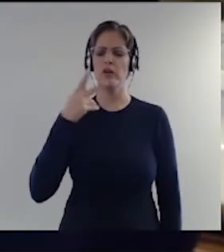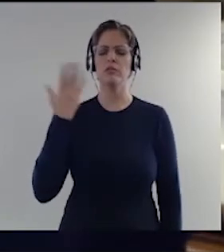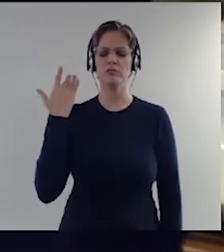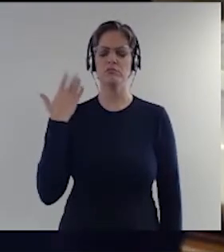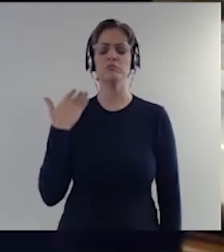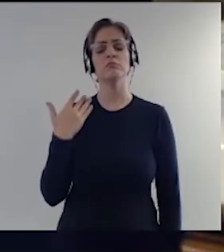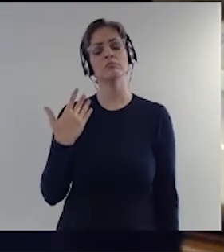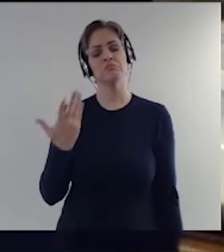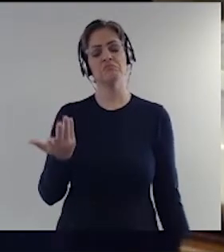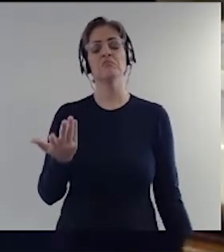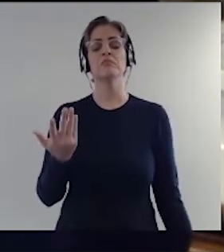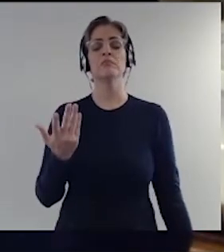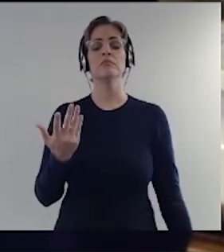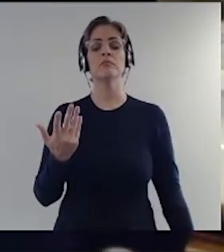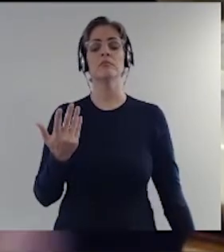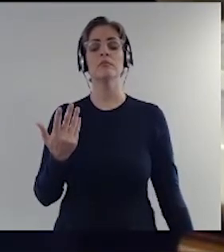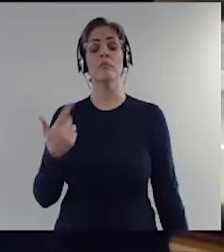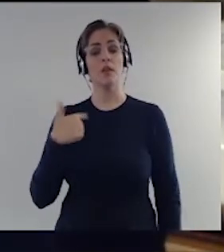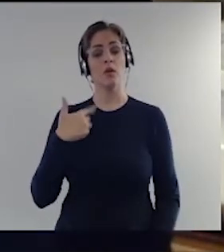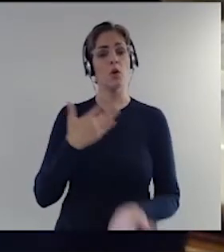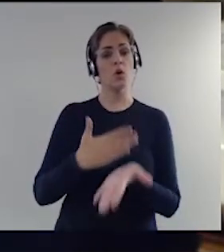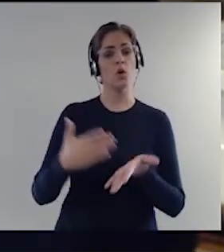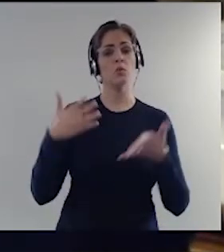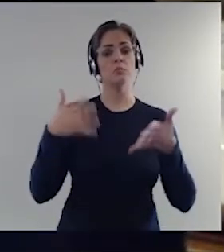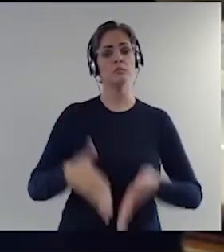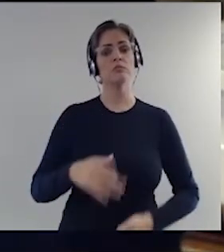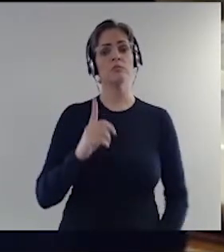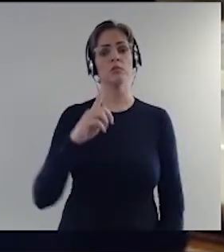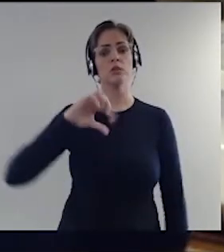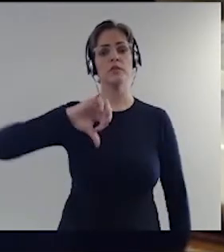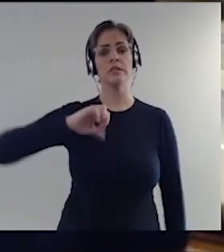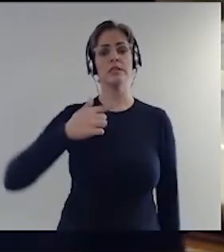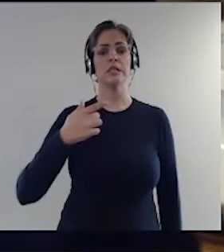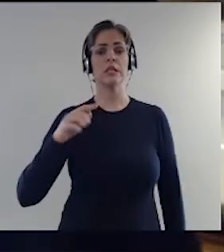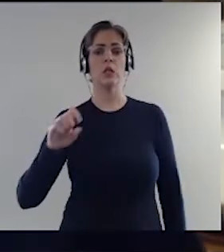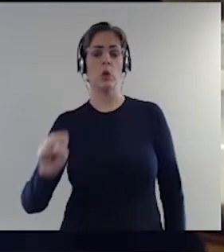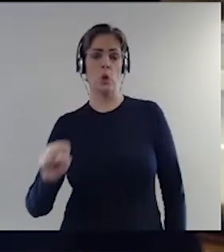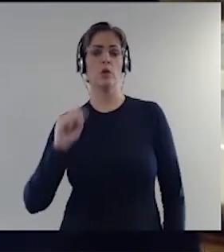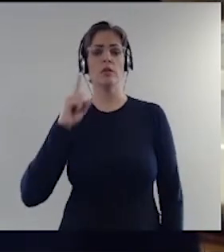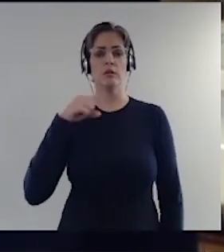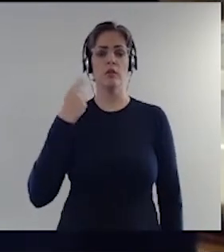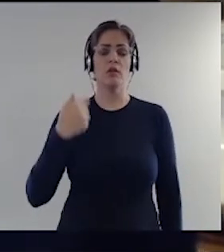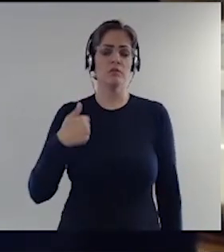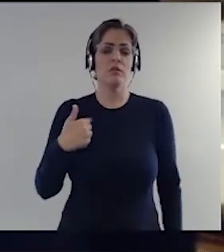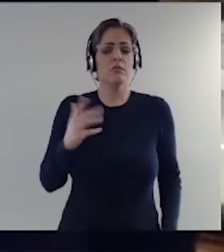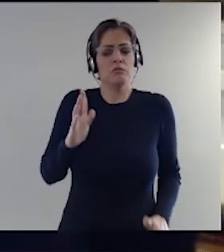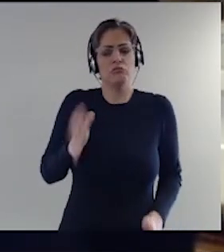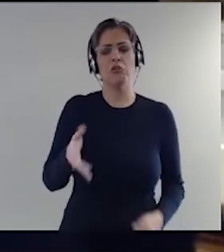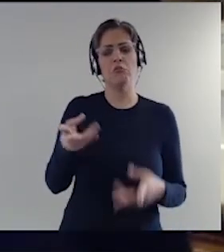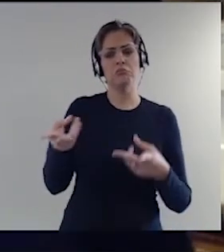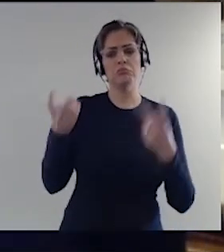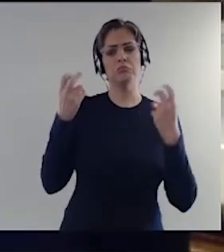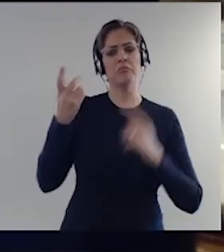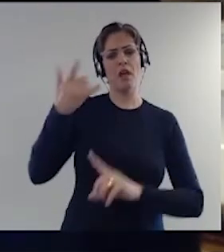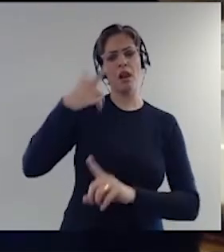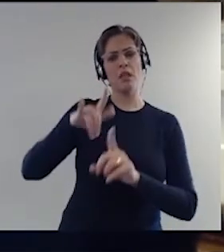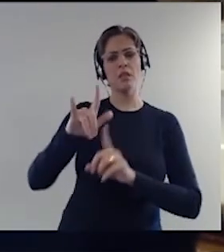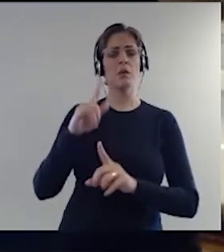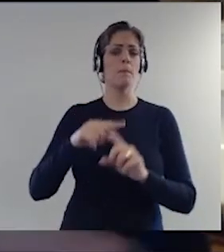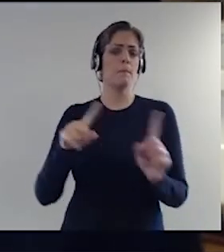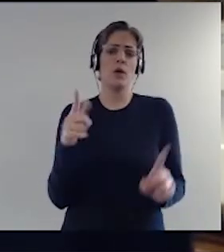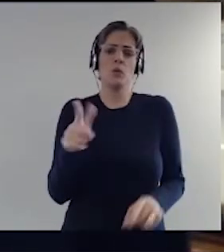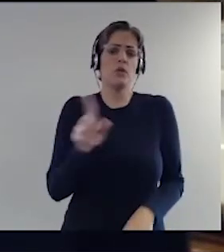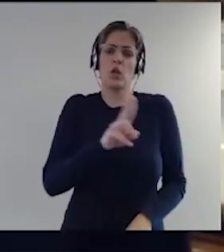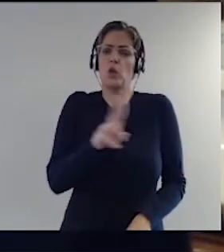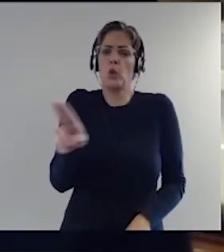então, quando eu iniciei minha advocacia em 1978, existia a alienação parental, mas ela não tinha nome,